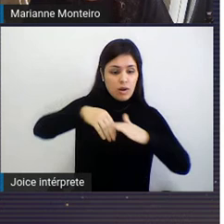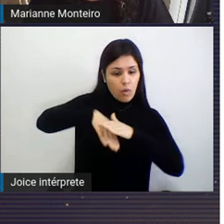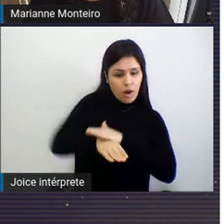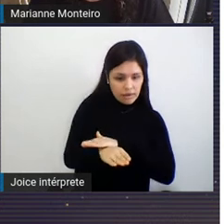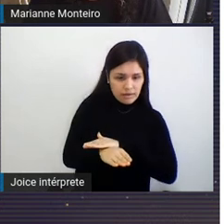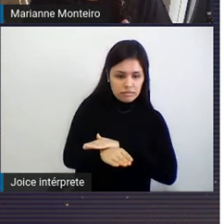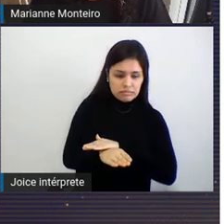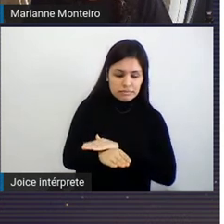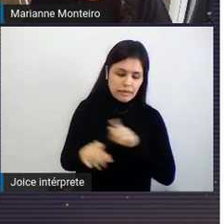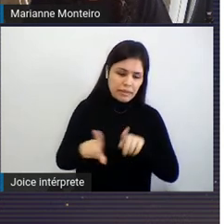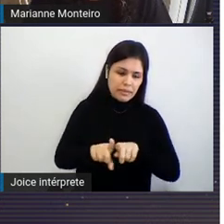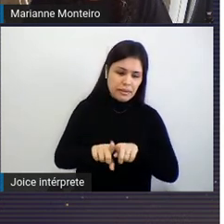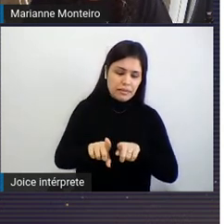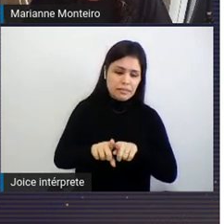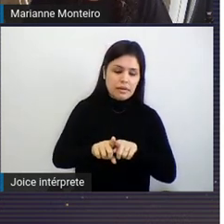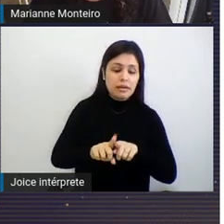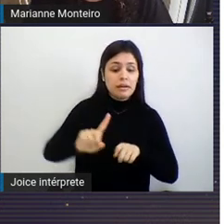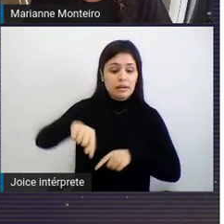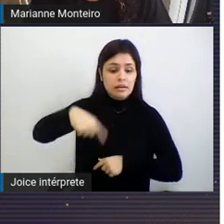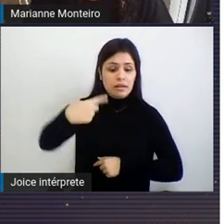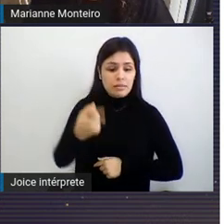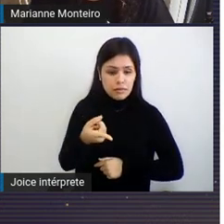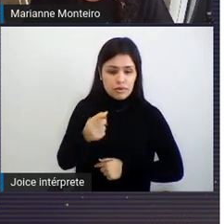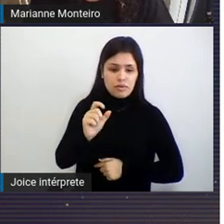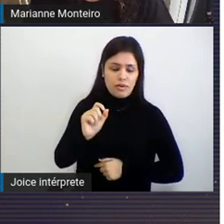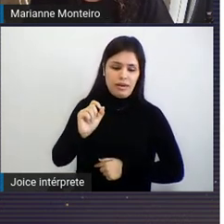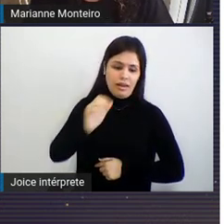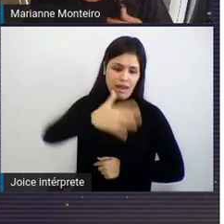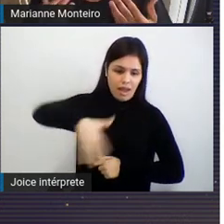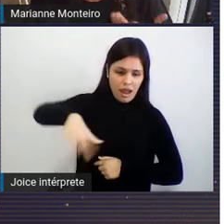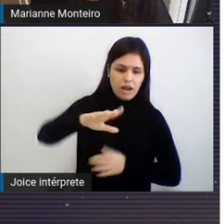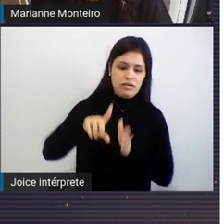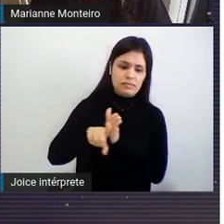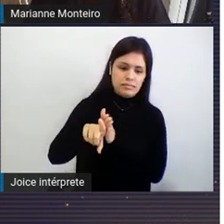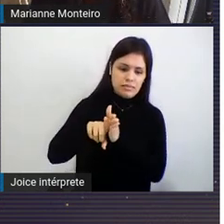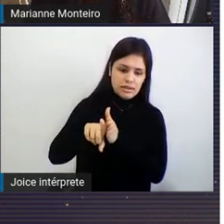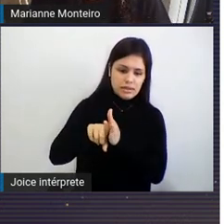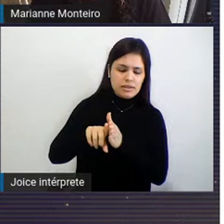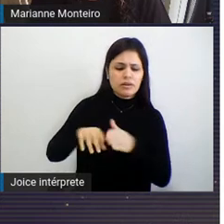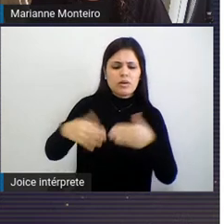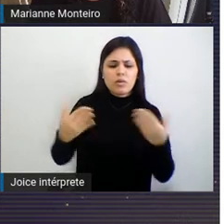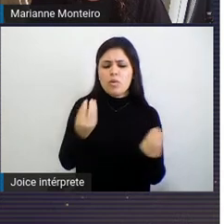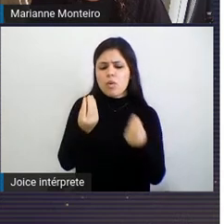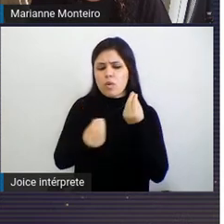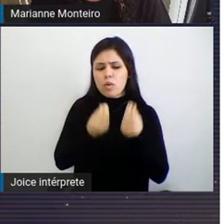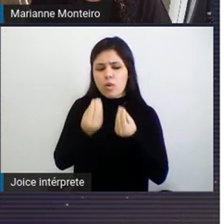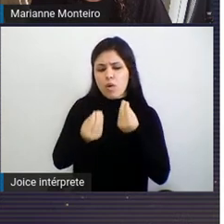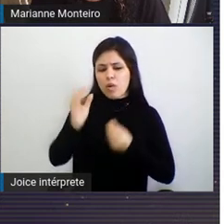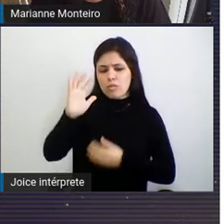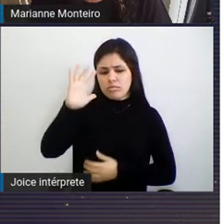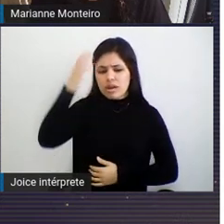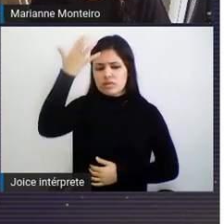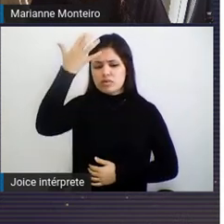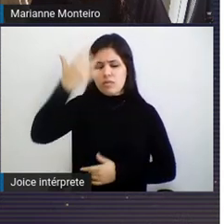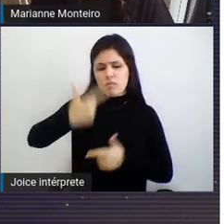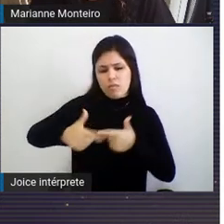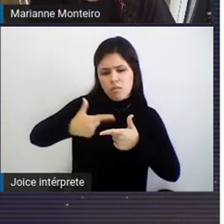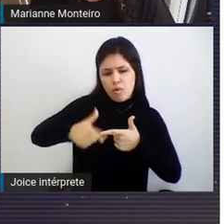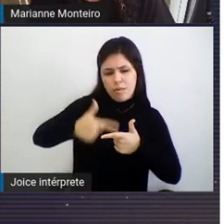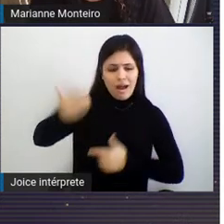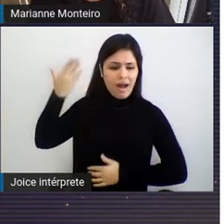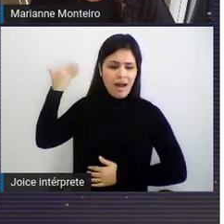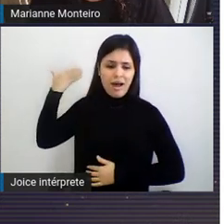E também, finalmente, né, a área de pesquisa. Então, como resolver certos problemas que ainda não foram